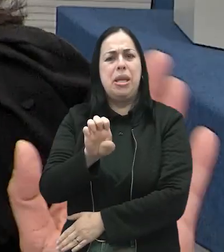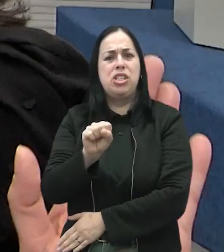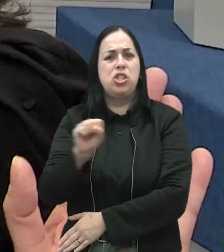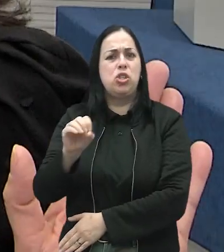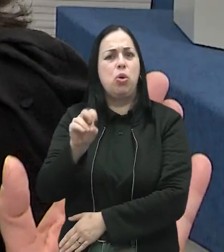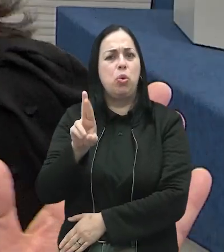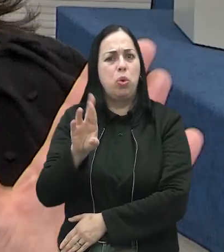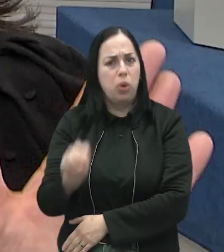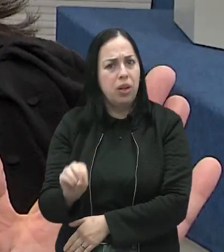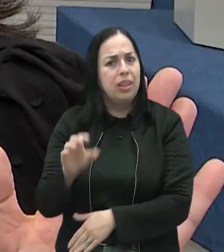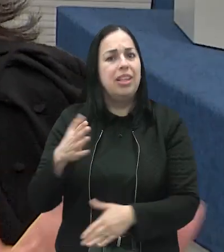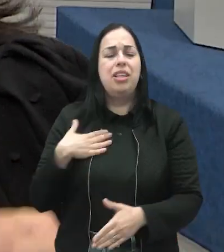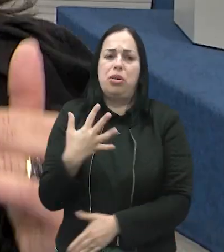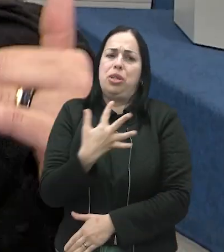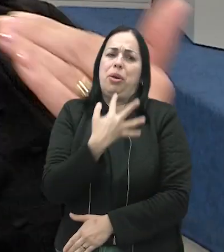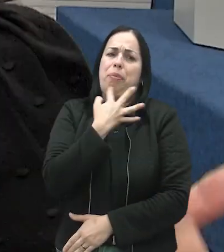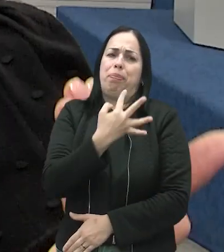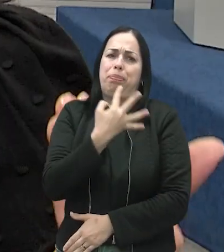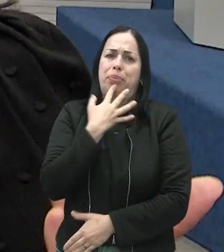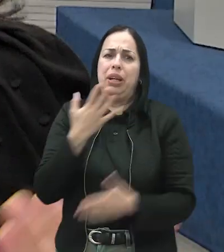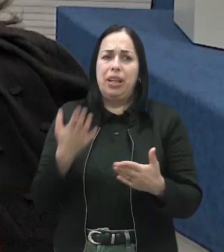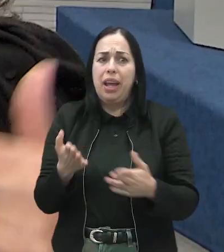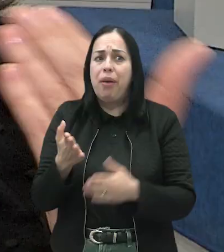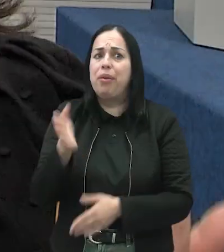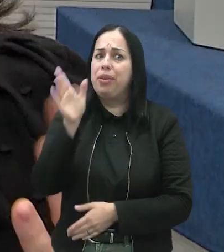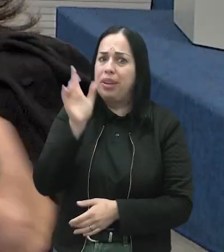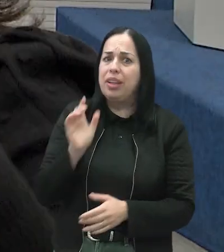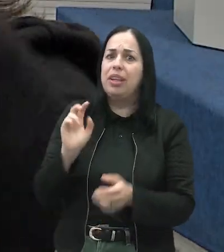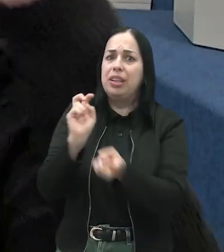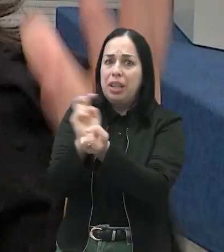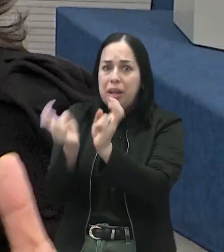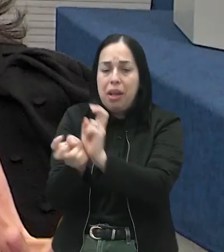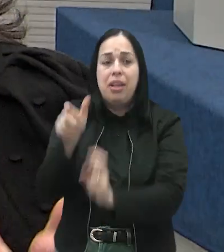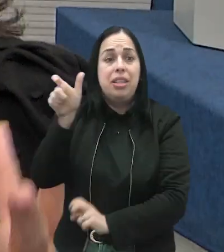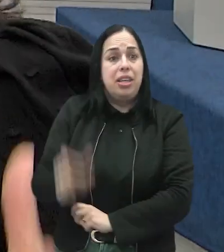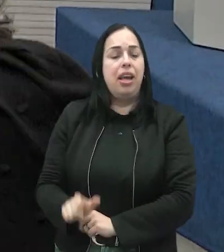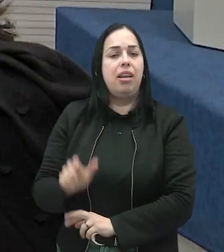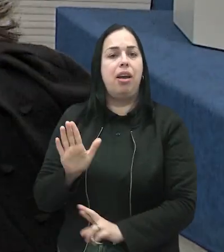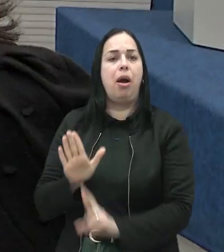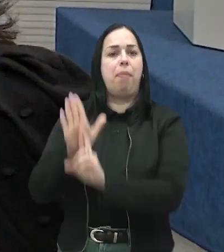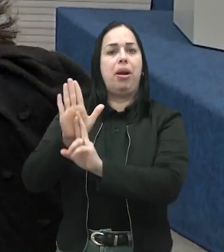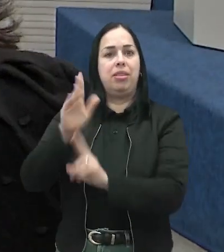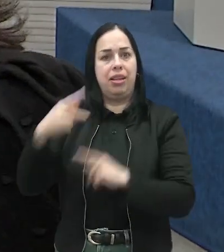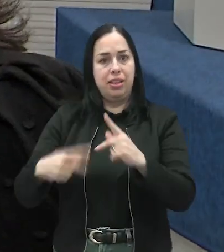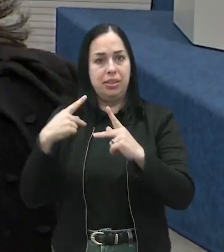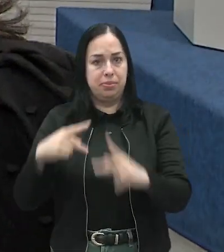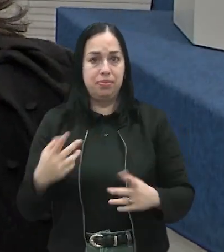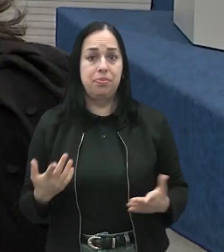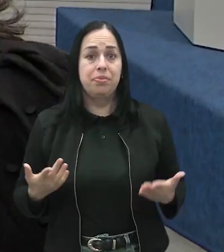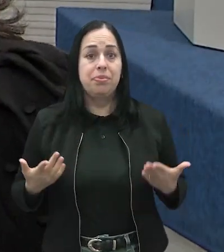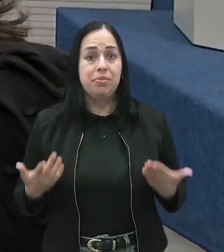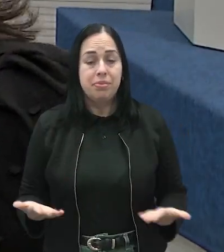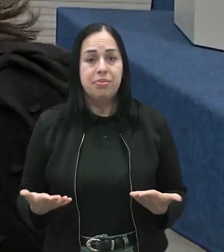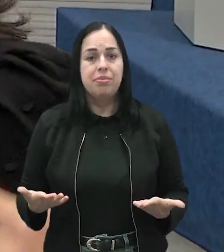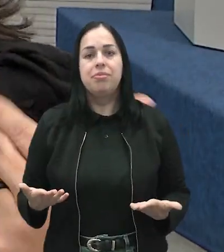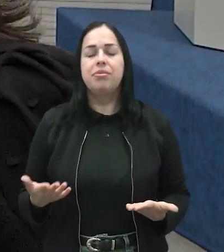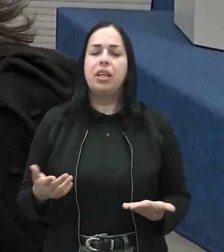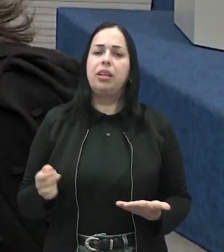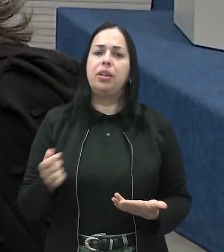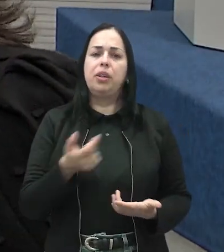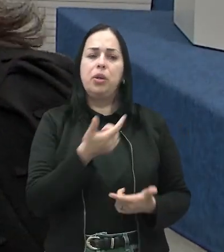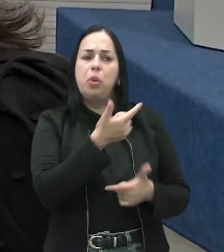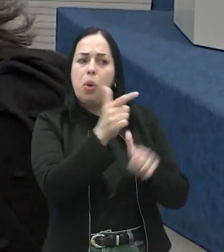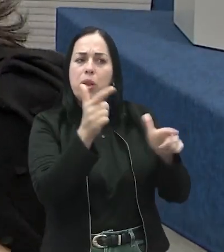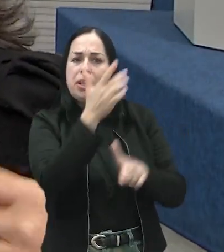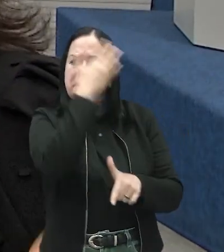que eu me conheço por gente, conheço capoeira, é o mestre Lobão que está no nome aqui em São José dos Campos, né? E tantas pessoas